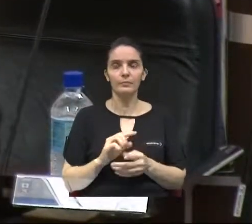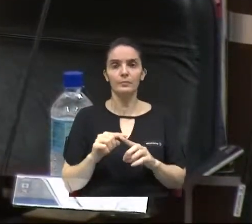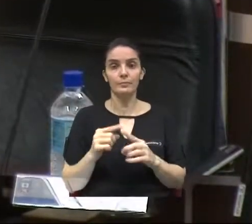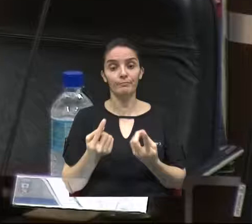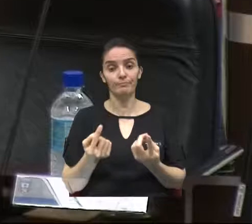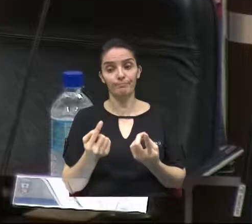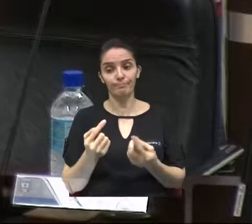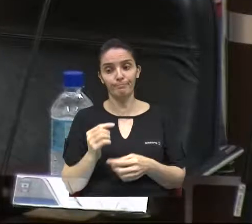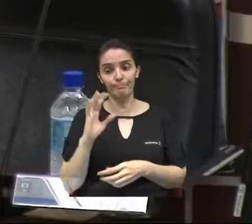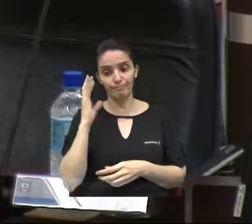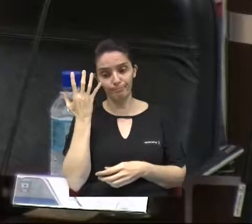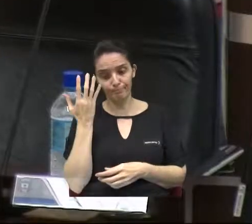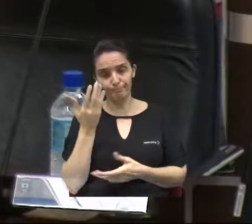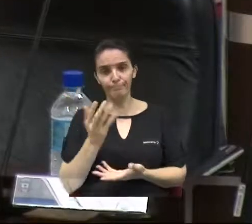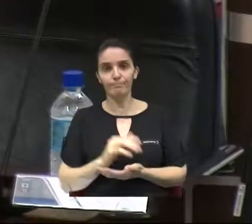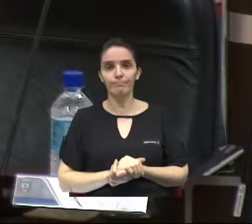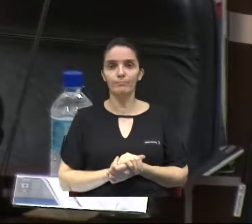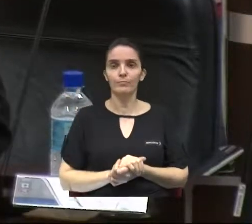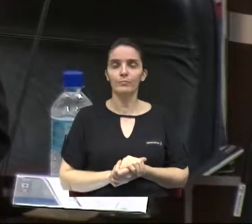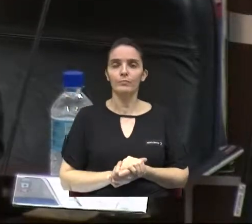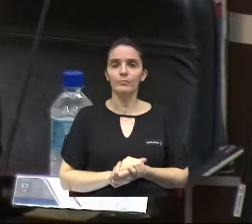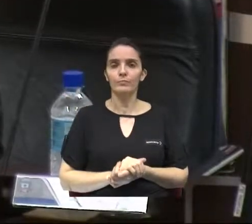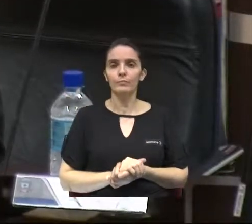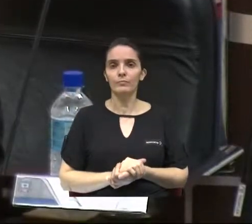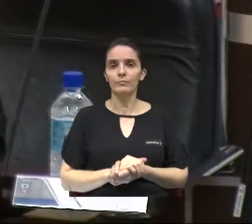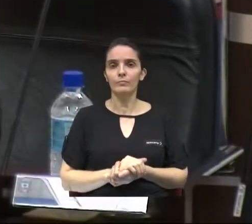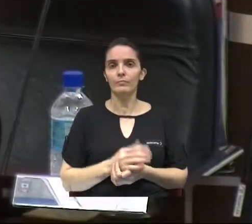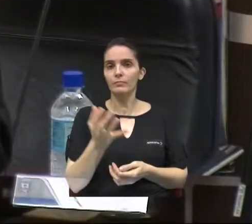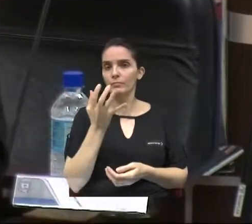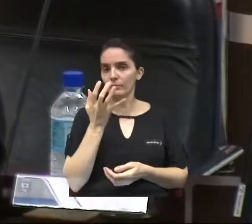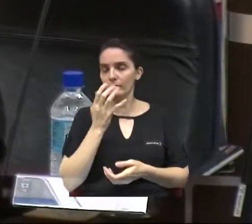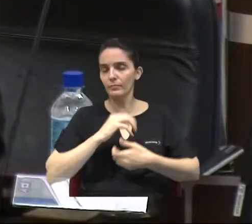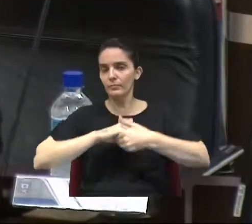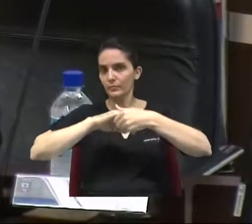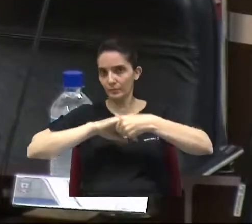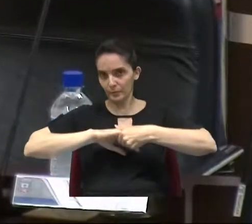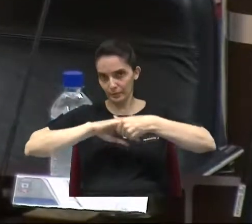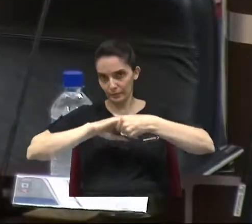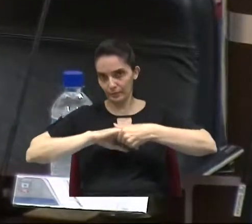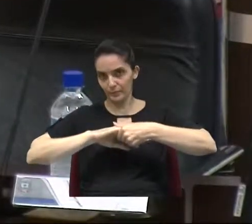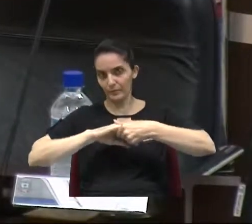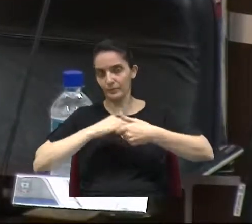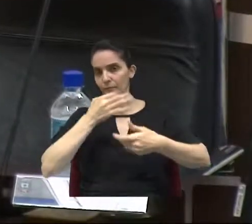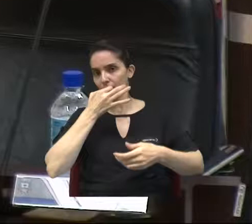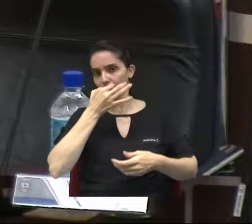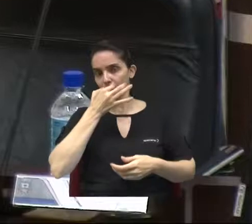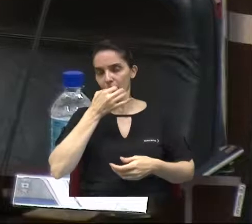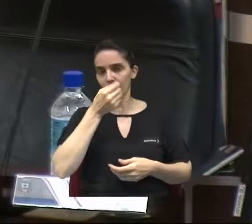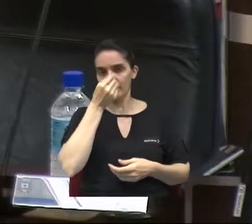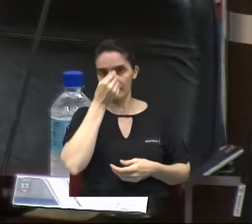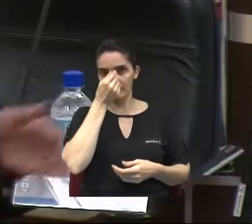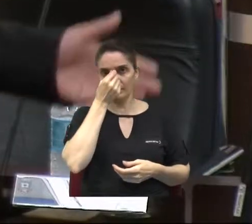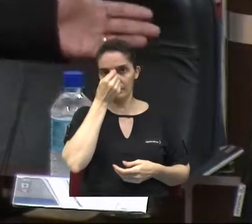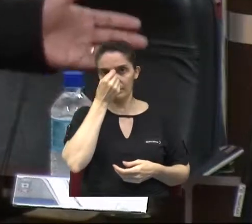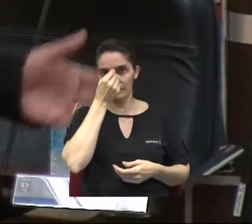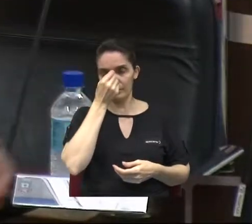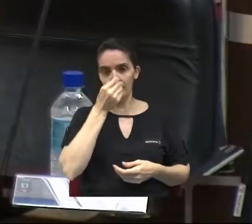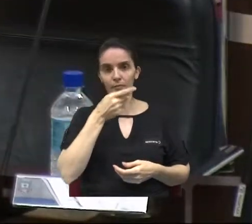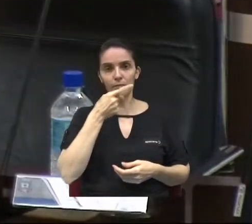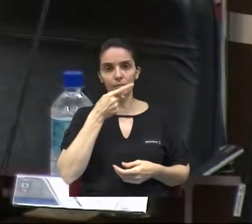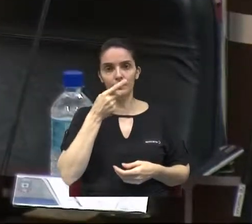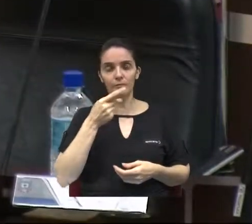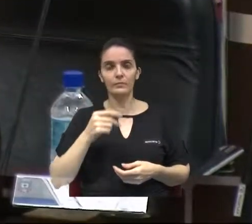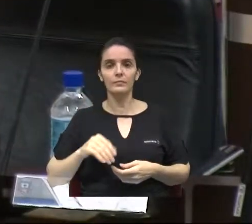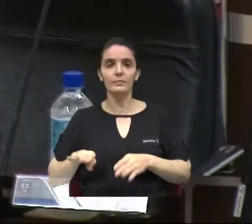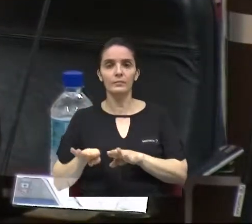visto, ainda não. Né? Mas gostaria de parabenizar até pela sugestão. O Jorge relatava do sargento, eu